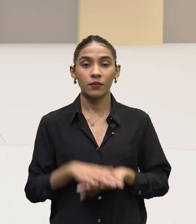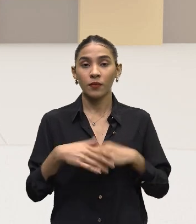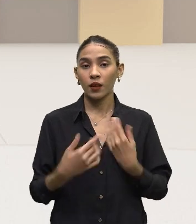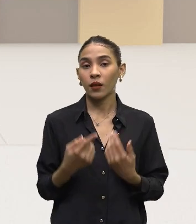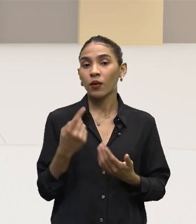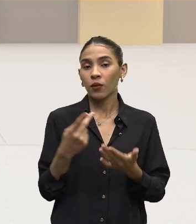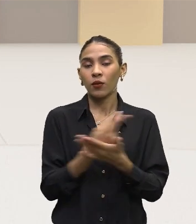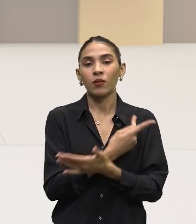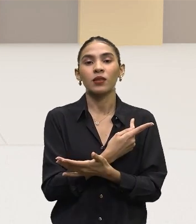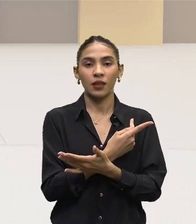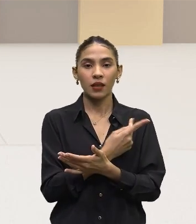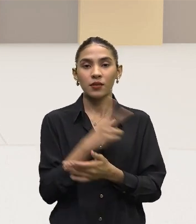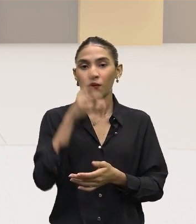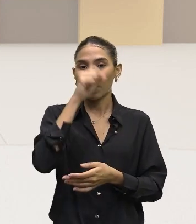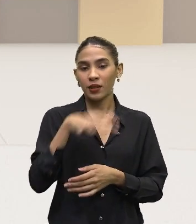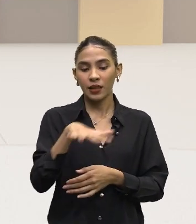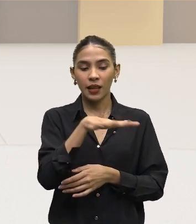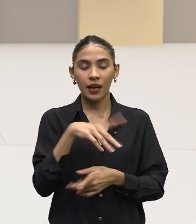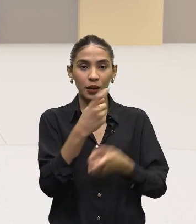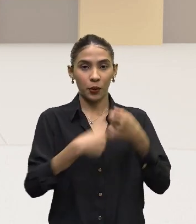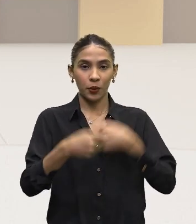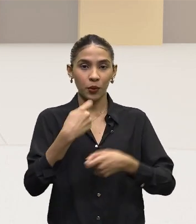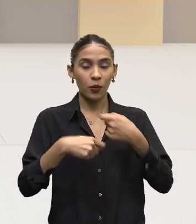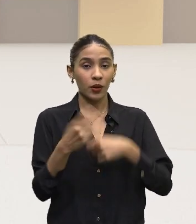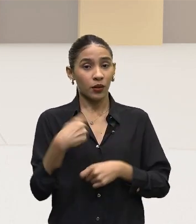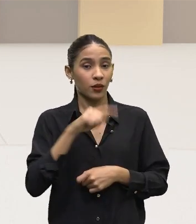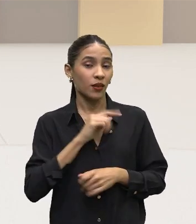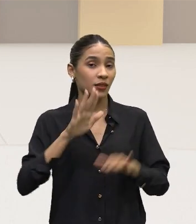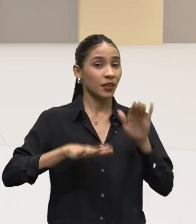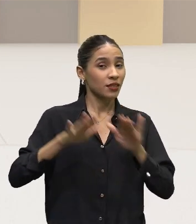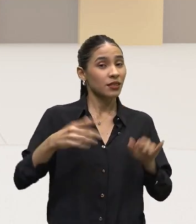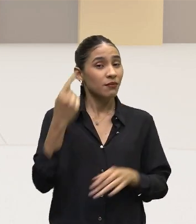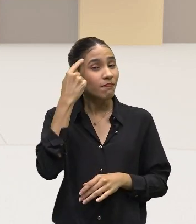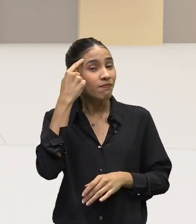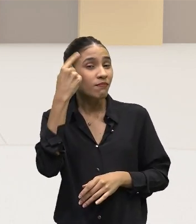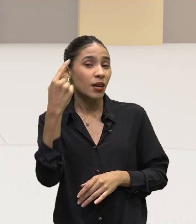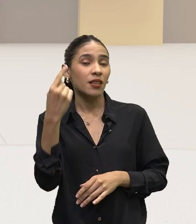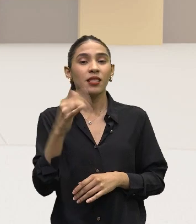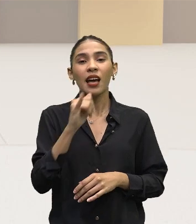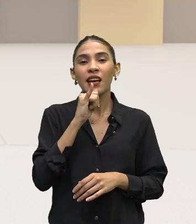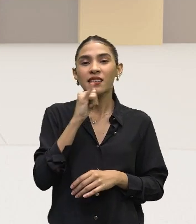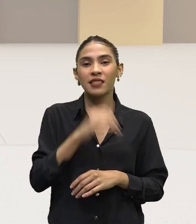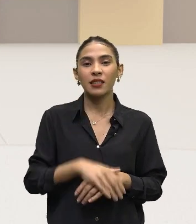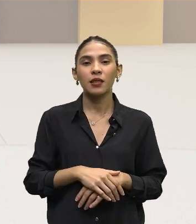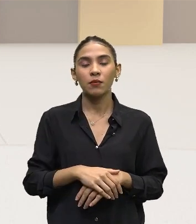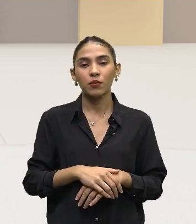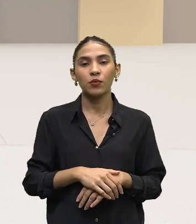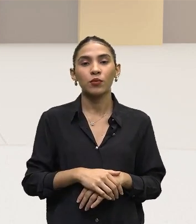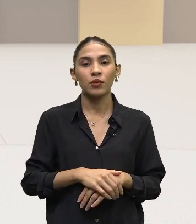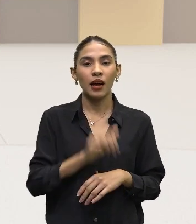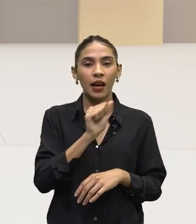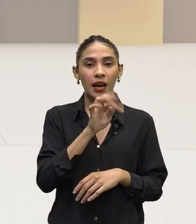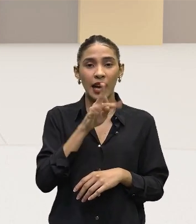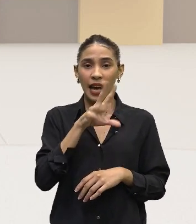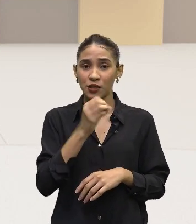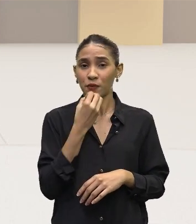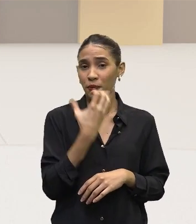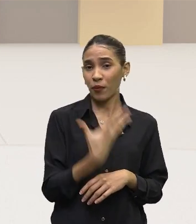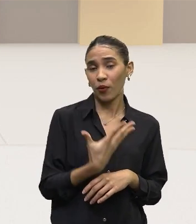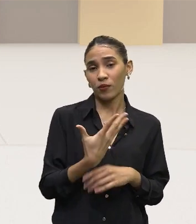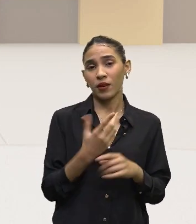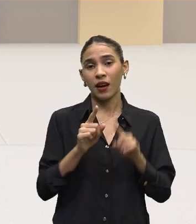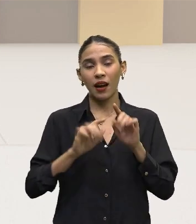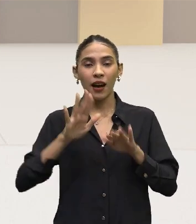Então, isso acontece muito no mundo dos investimentos. A gente, às vezes, pensa ali que um ativo vai ser bom, às vezes, por